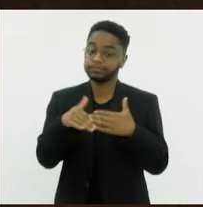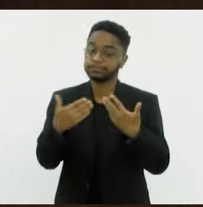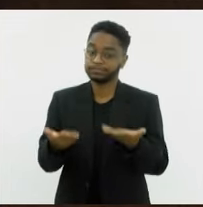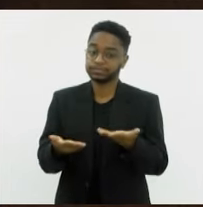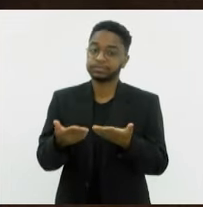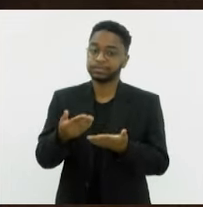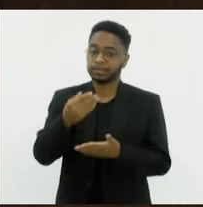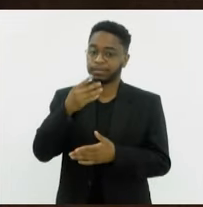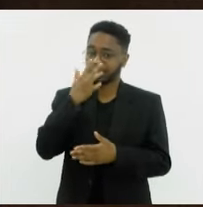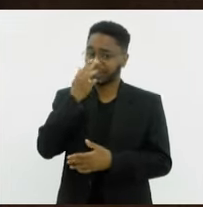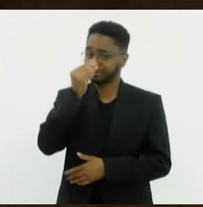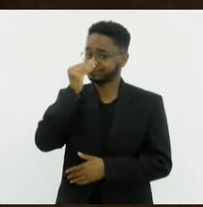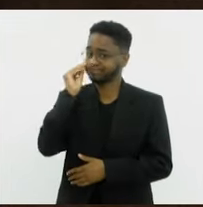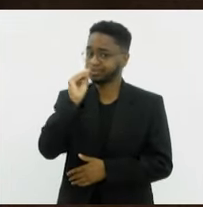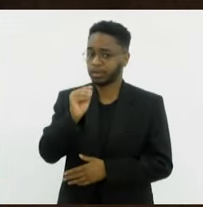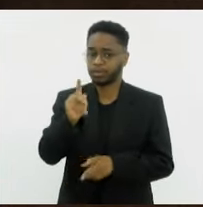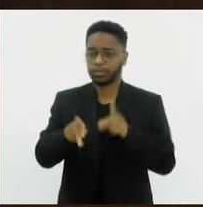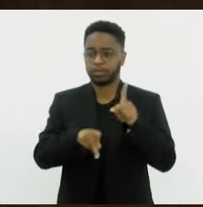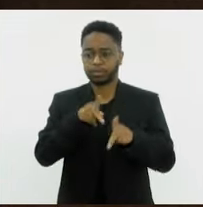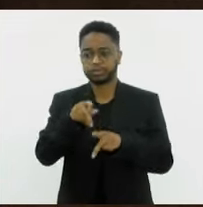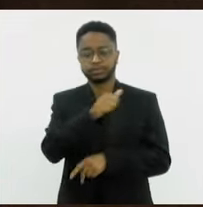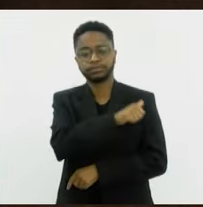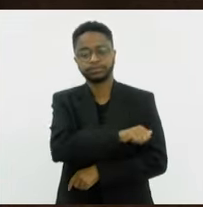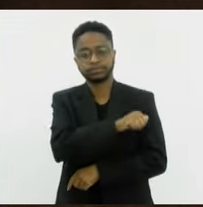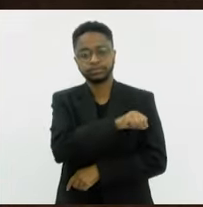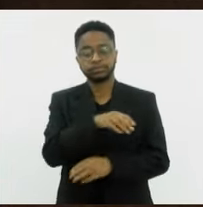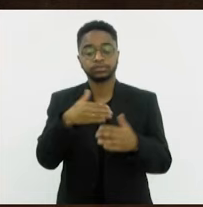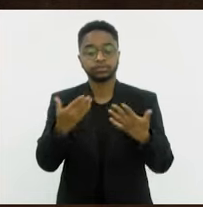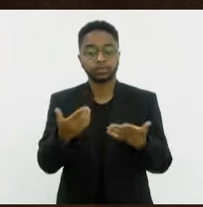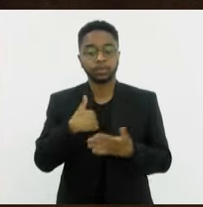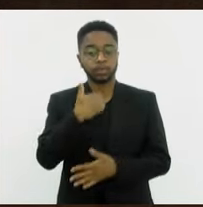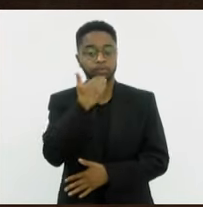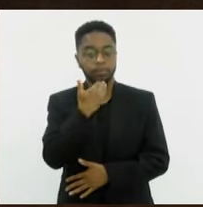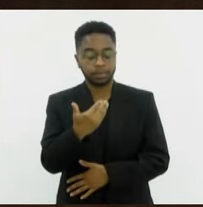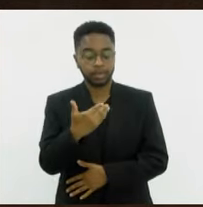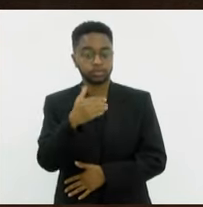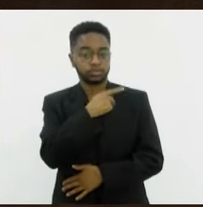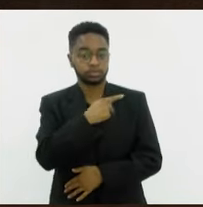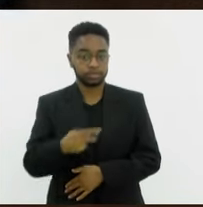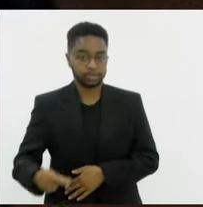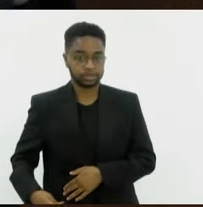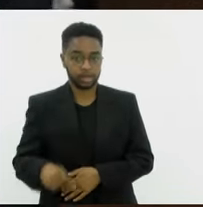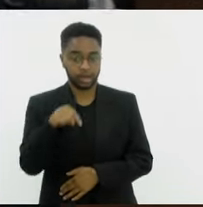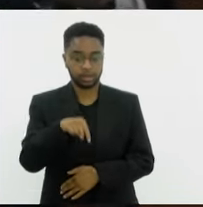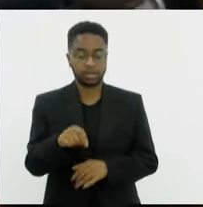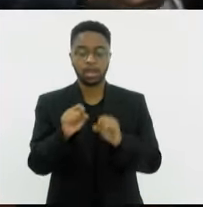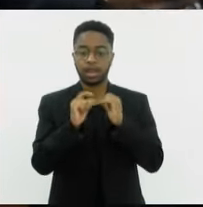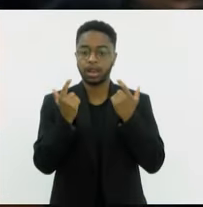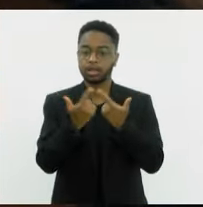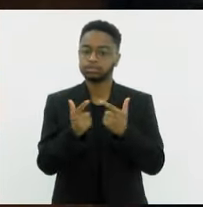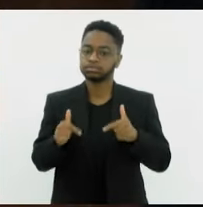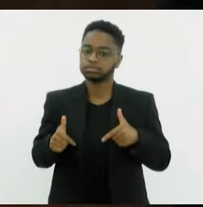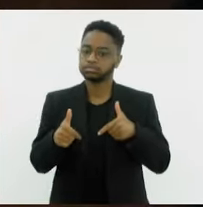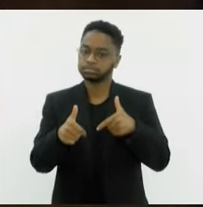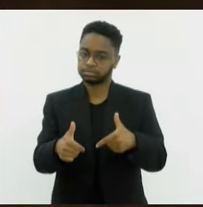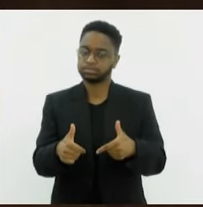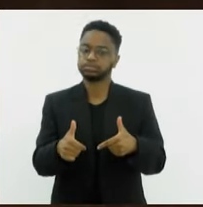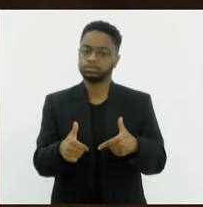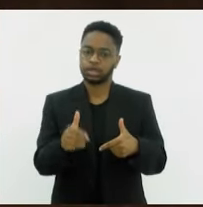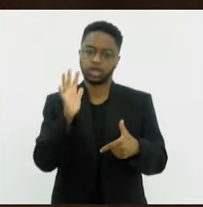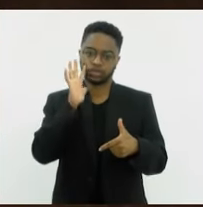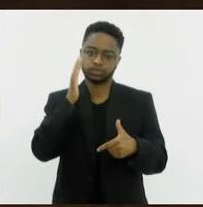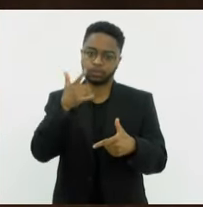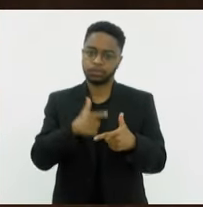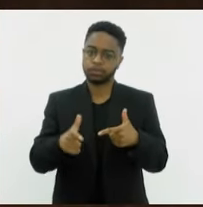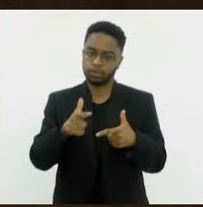descaso com a população carioca. Portanto, eu peço aqui que o presidente dessa casa interceda nesse problema, para que a